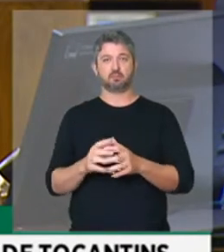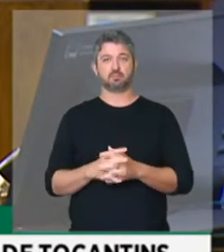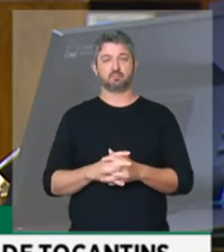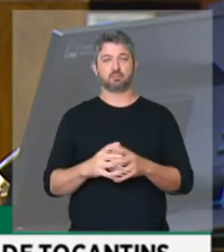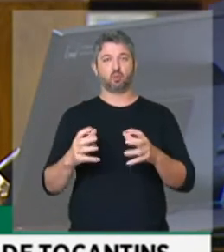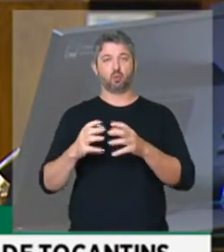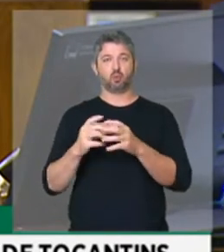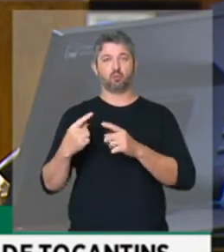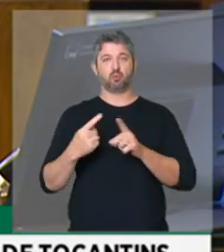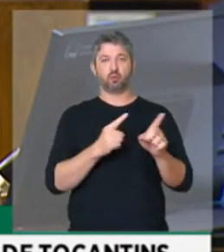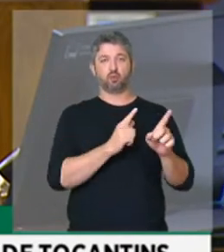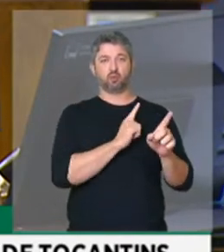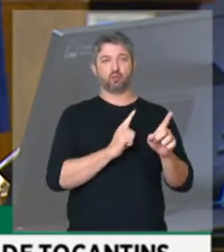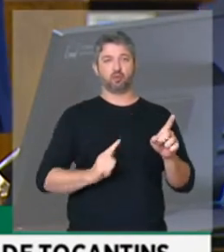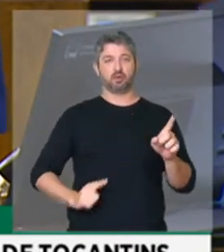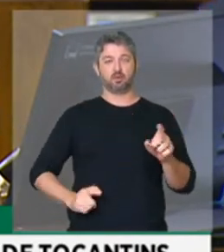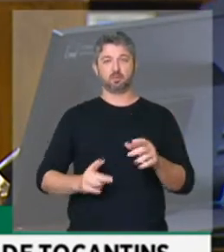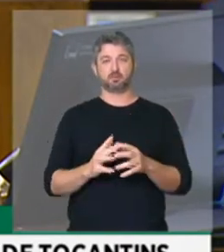Oposição.